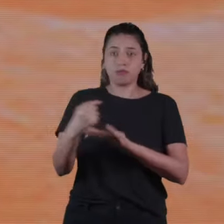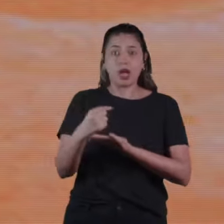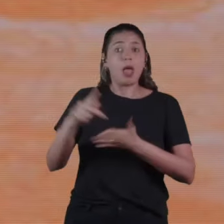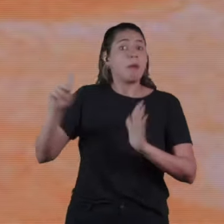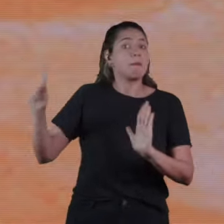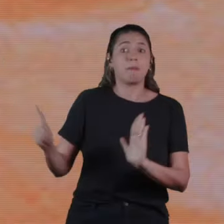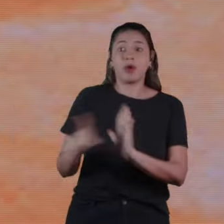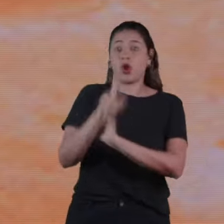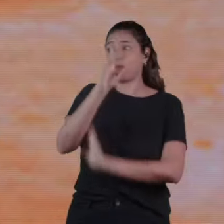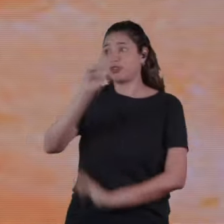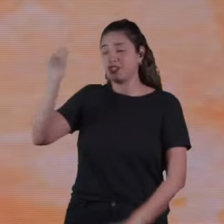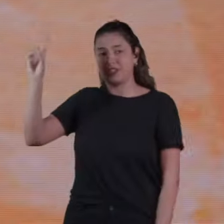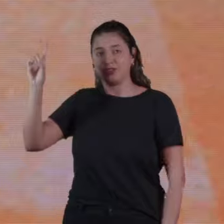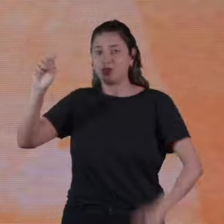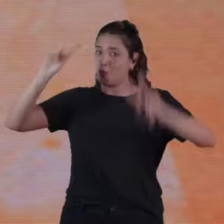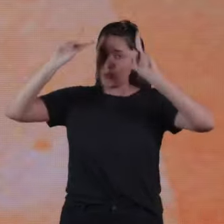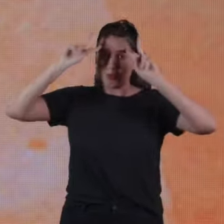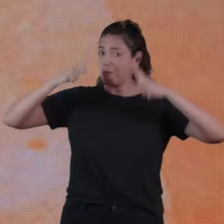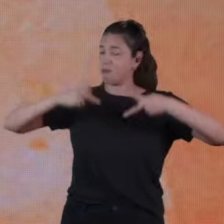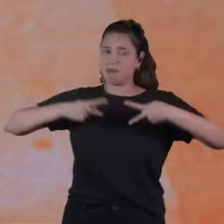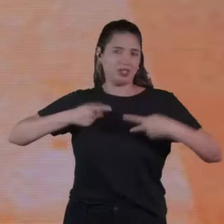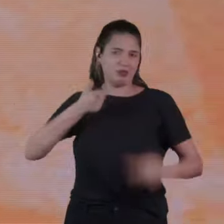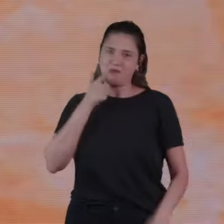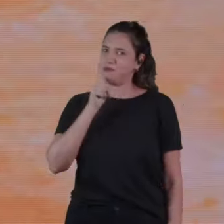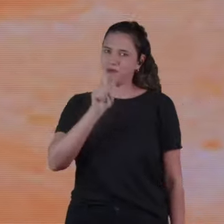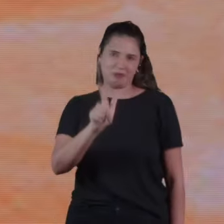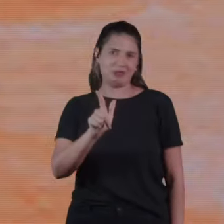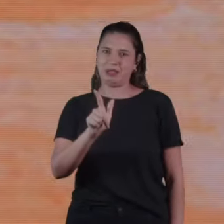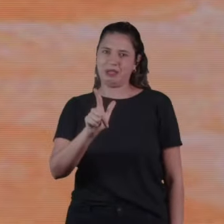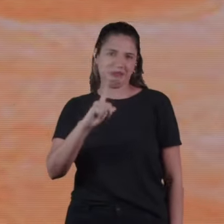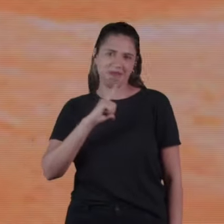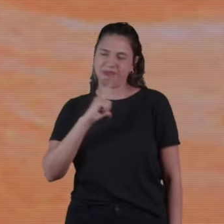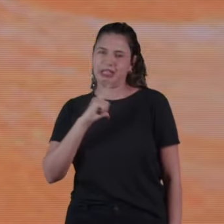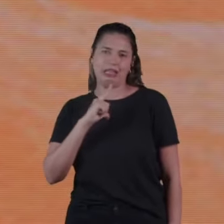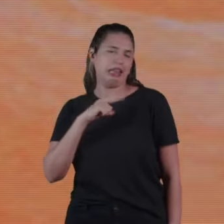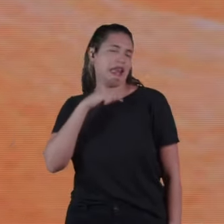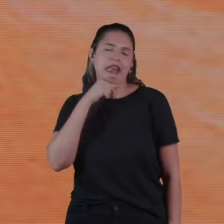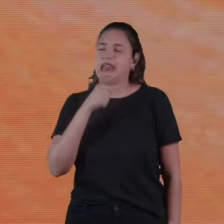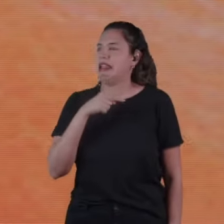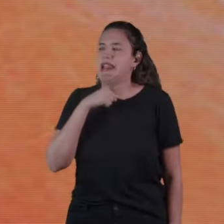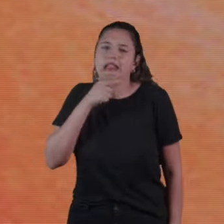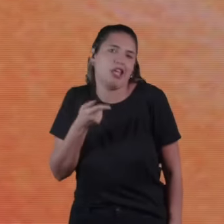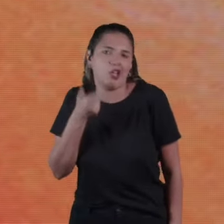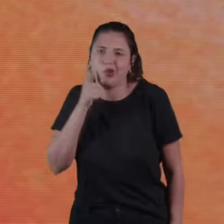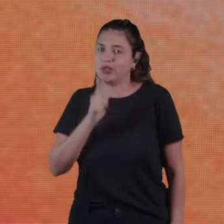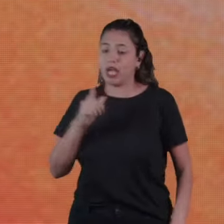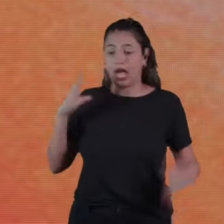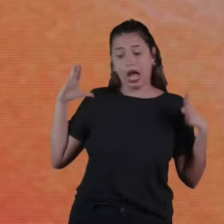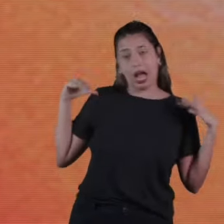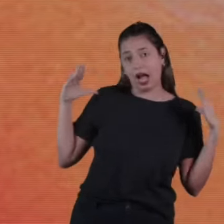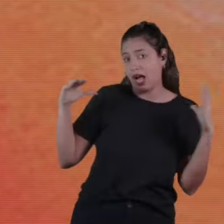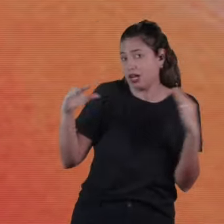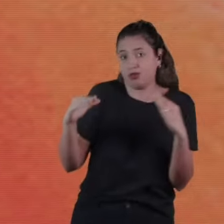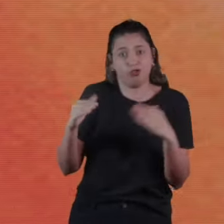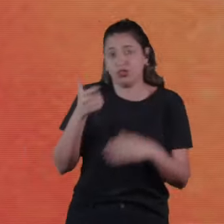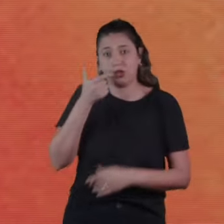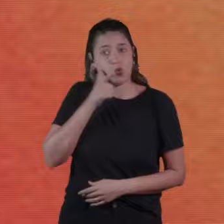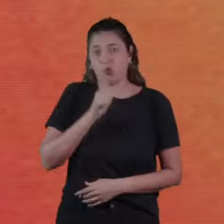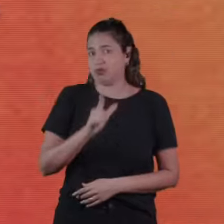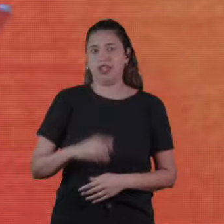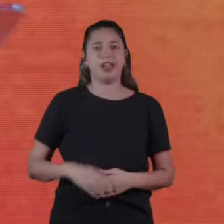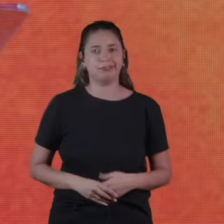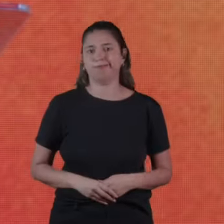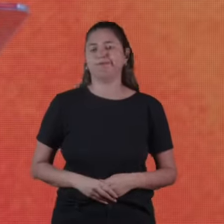Deus, você não pode tê-los. Ninguém no universo tem. Os anjos não têm os atributos